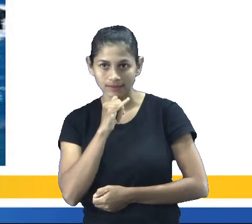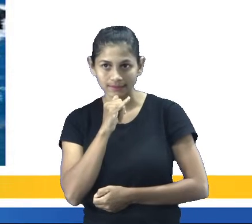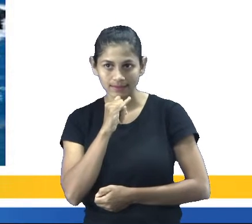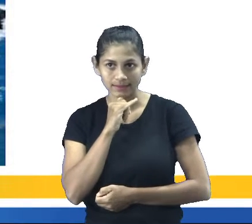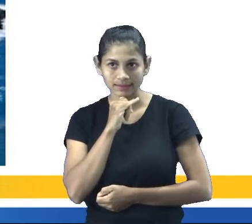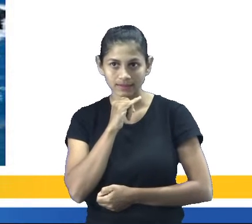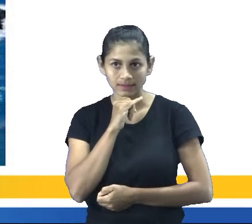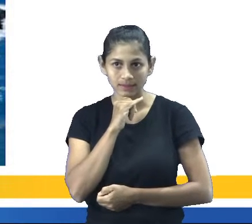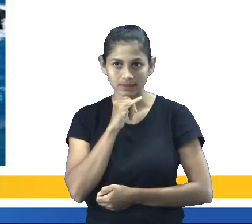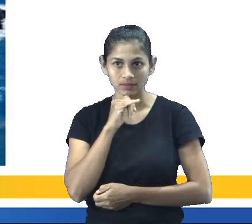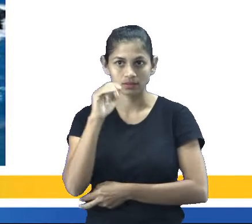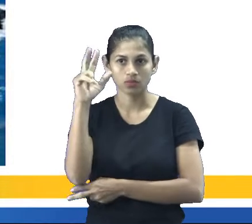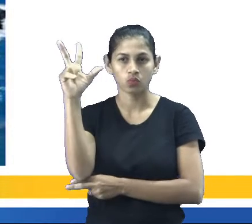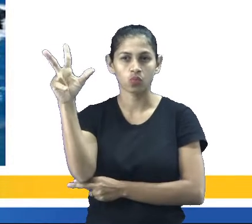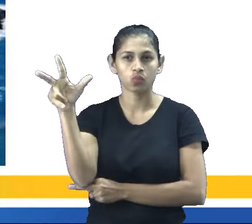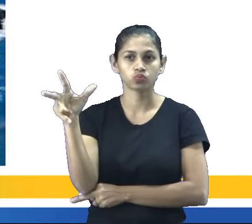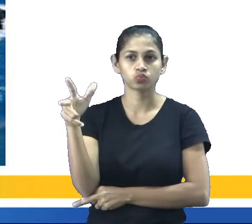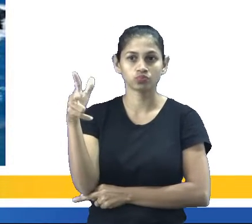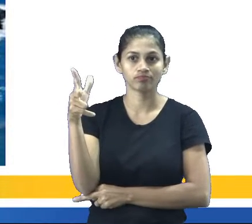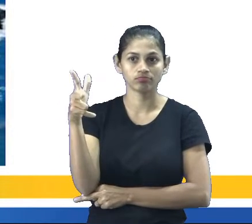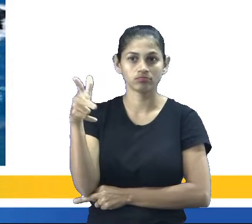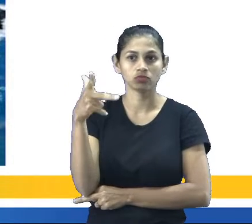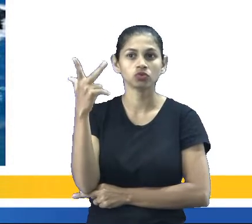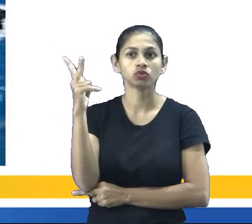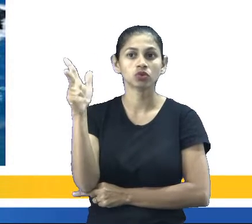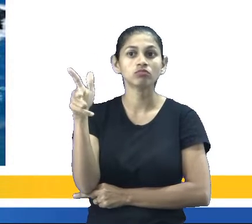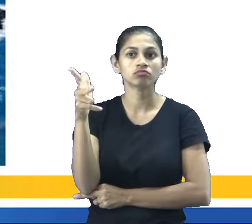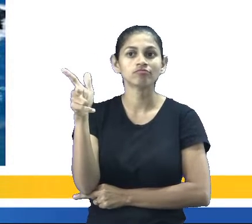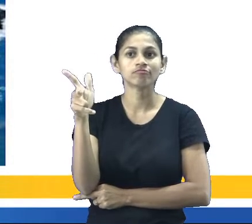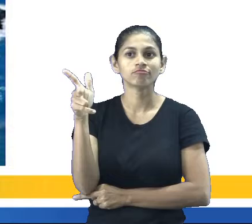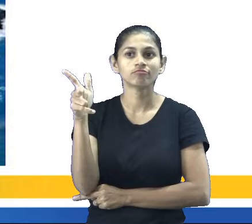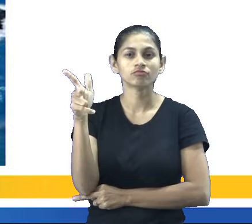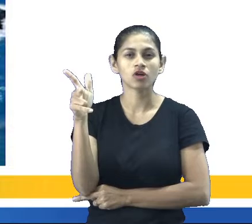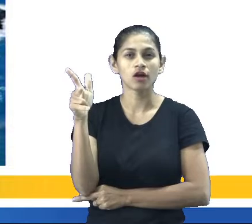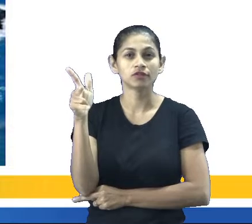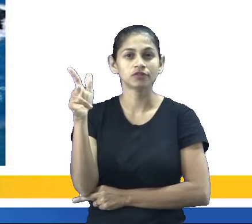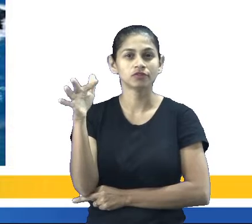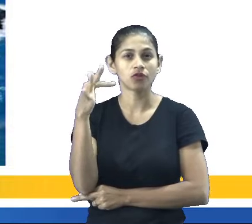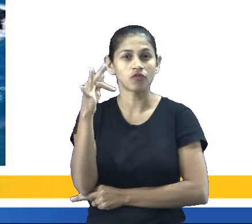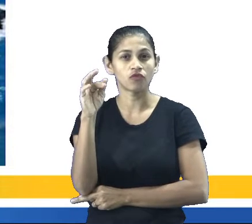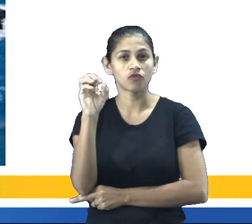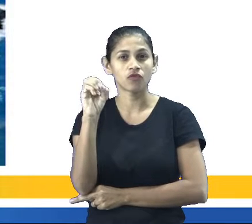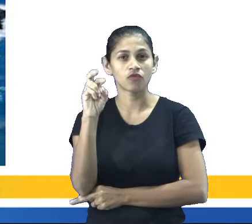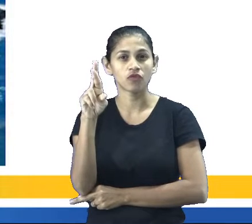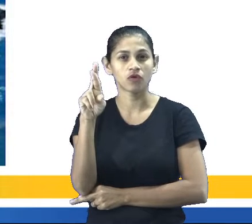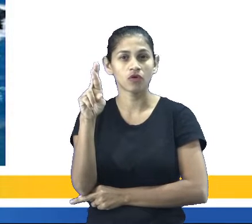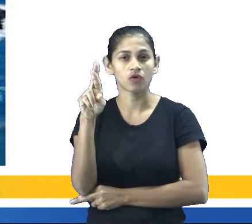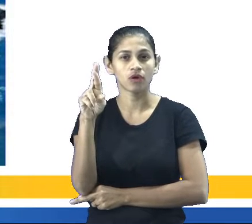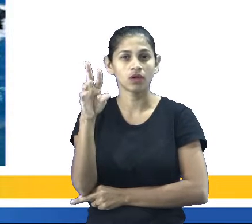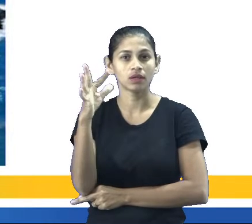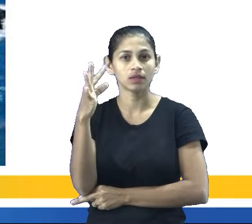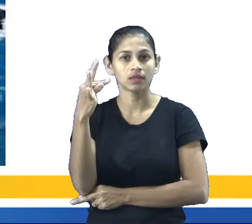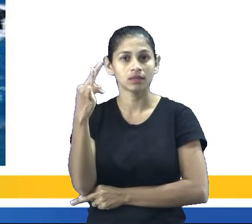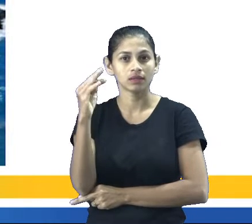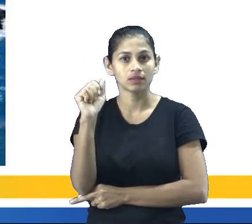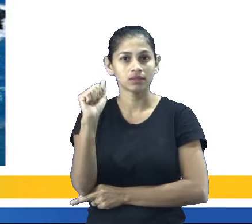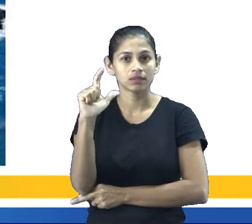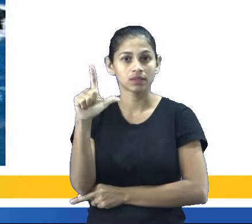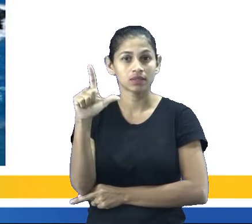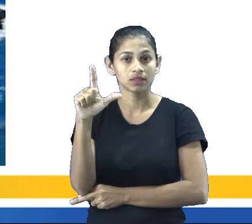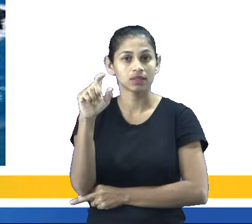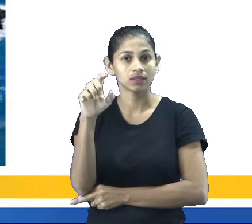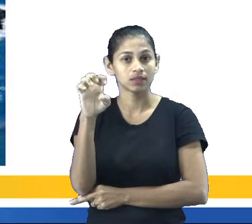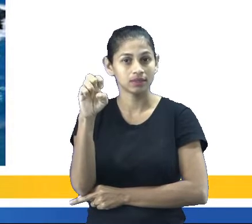usina eólica de Fortaleza. Olha que legal, você ir lá para a praia, bem bonita, e ainda aproveitar para conhecer uma usina